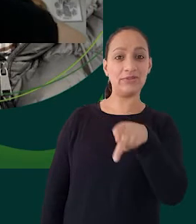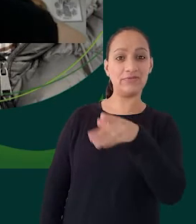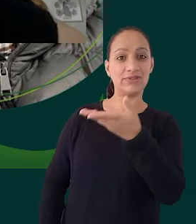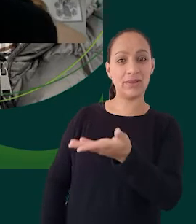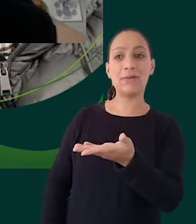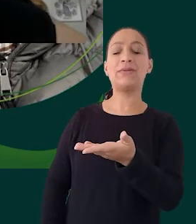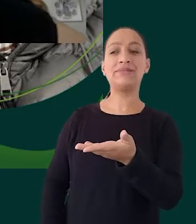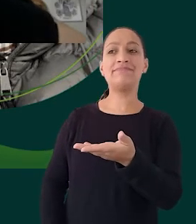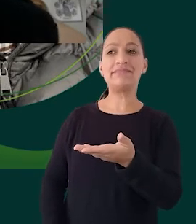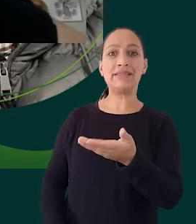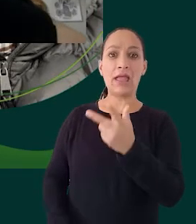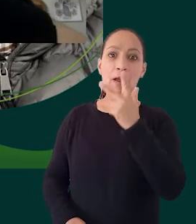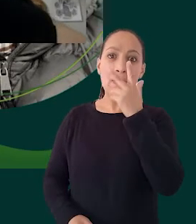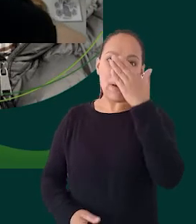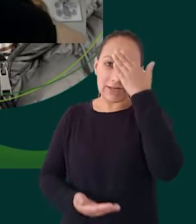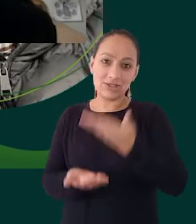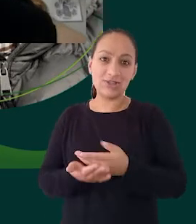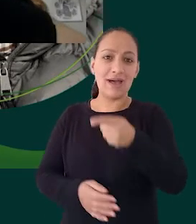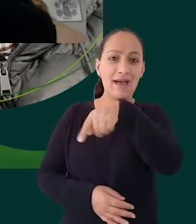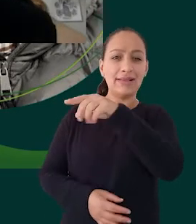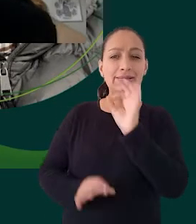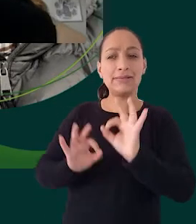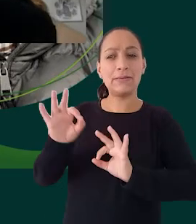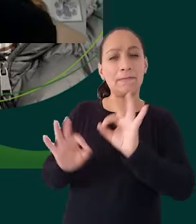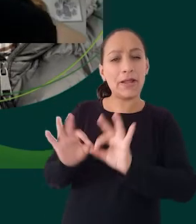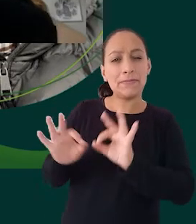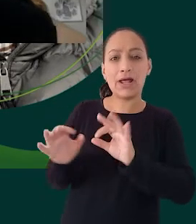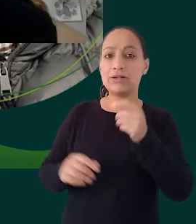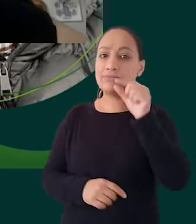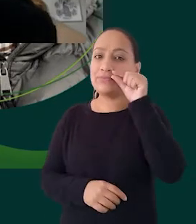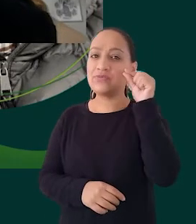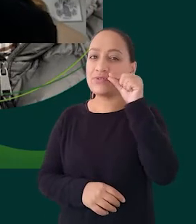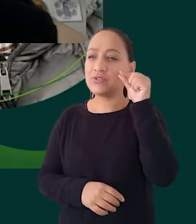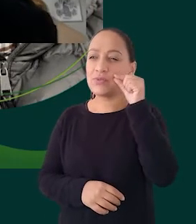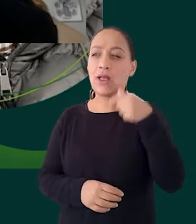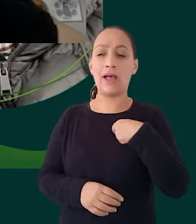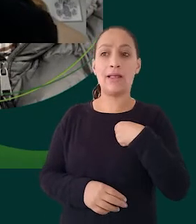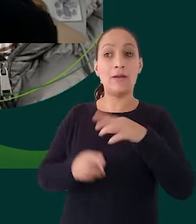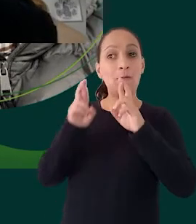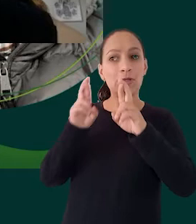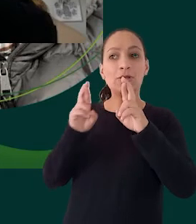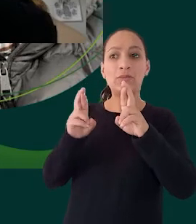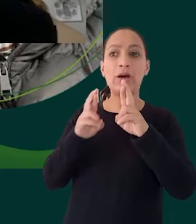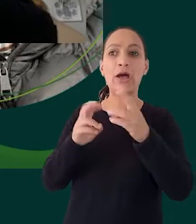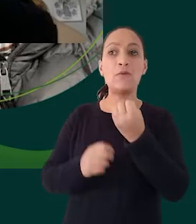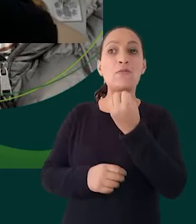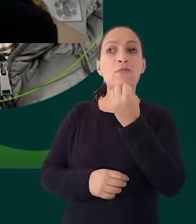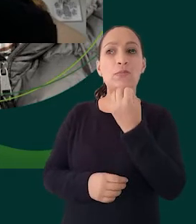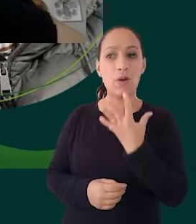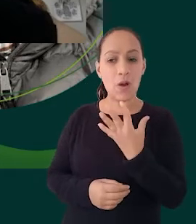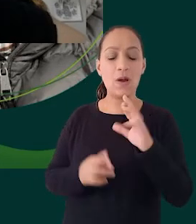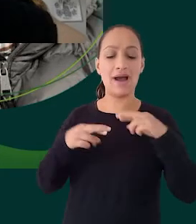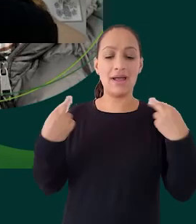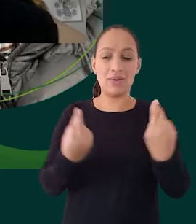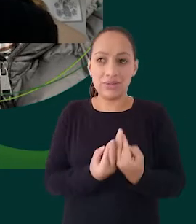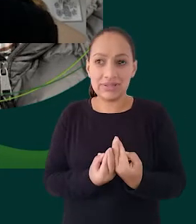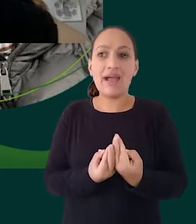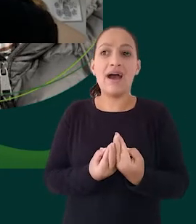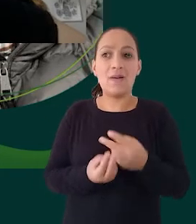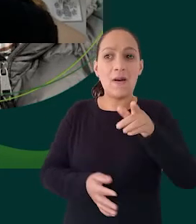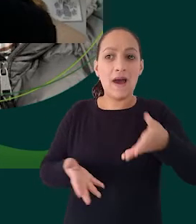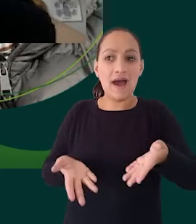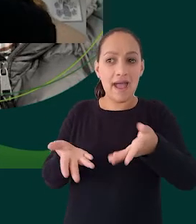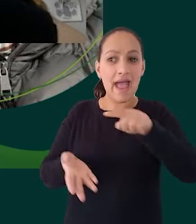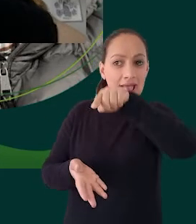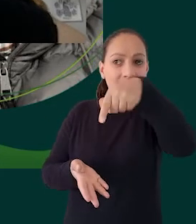para o vestibular, eu imagino, né? Espero que seja bem produtiva a nossa reunião aí, nossa conversa,